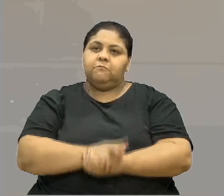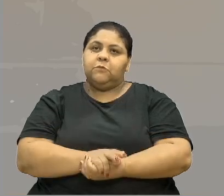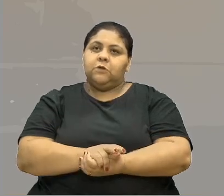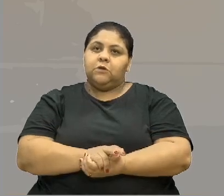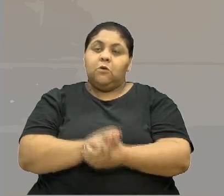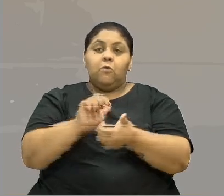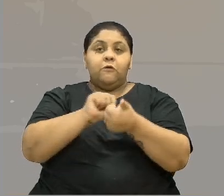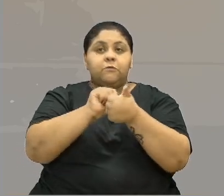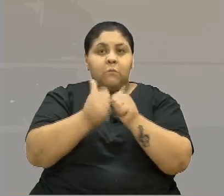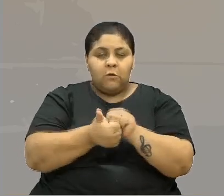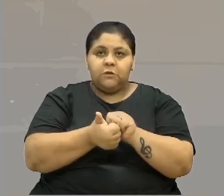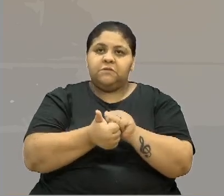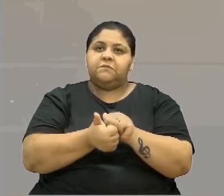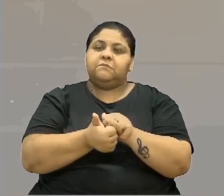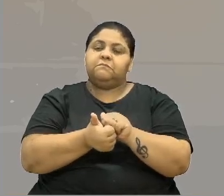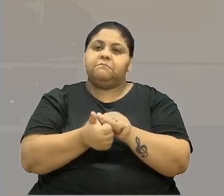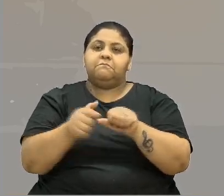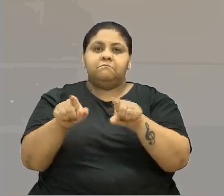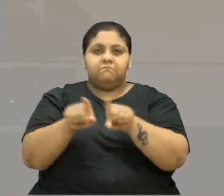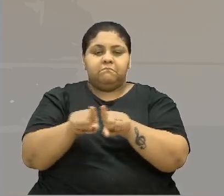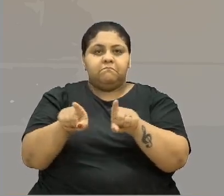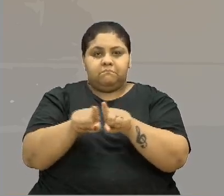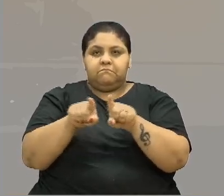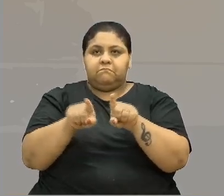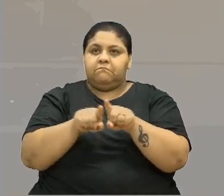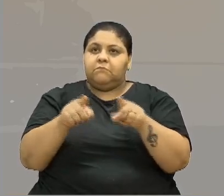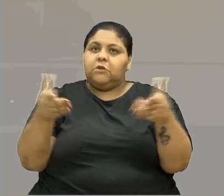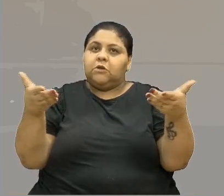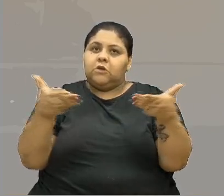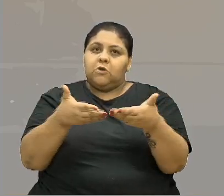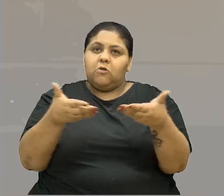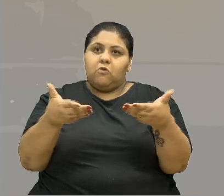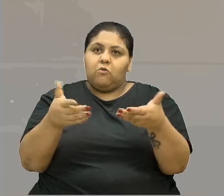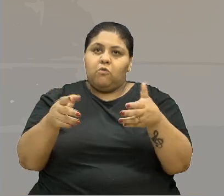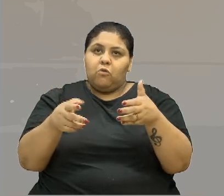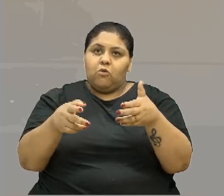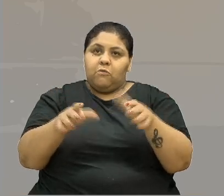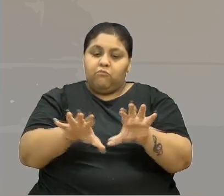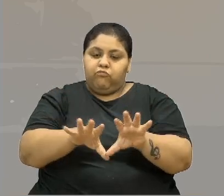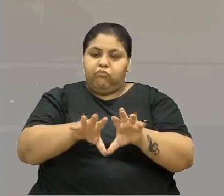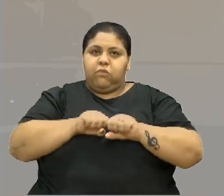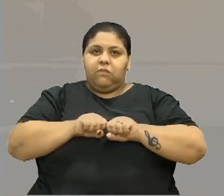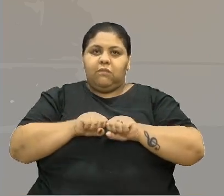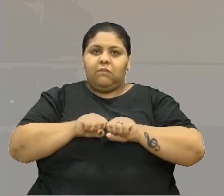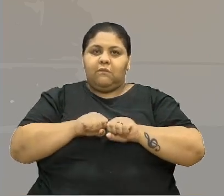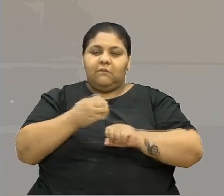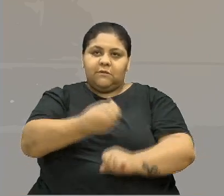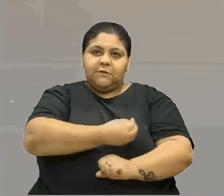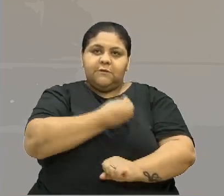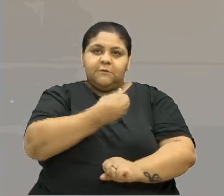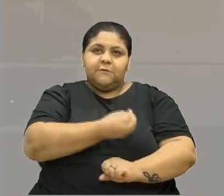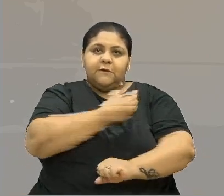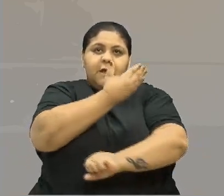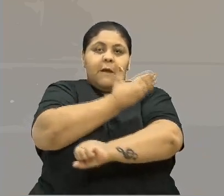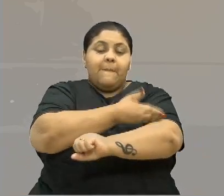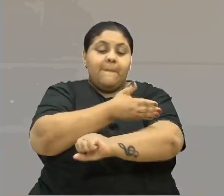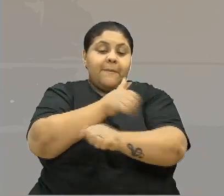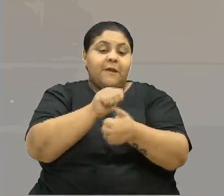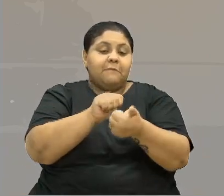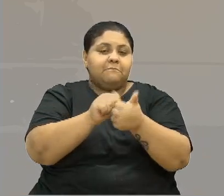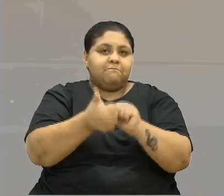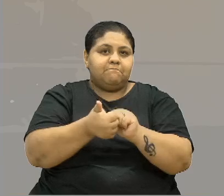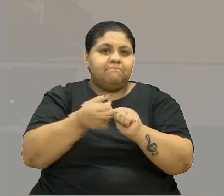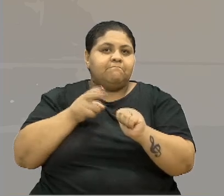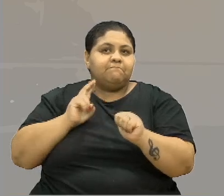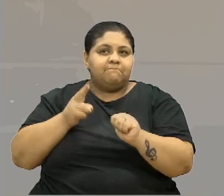esporte também está no meu sangue, na minha vida. A prática esportiva